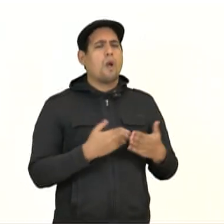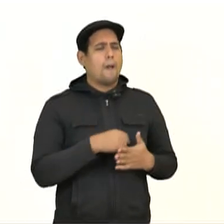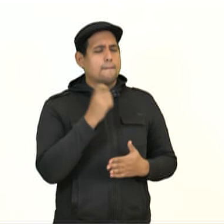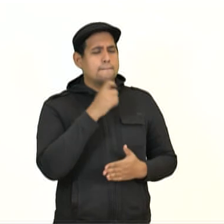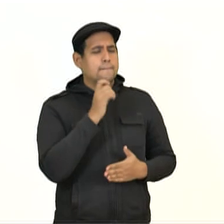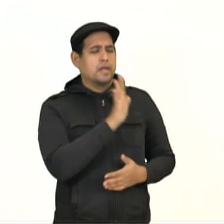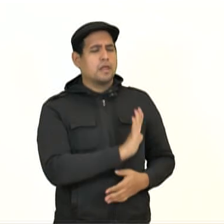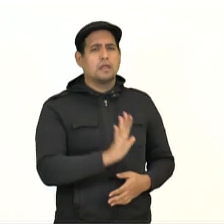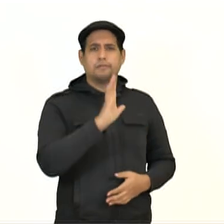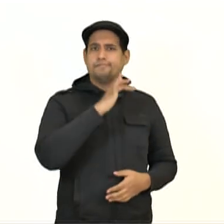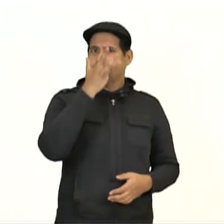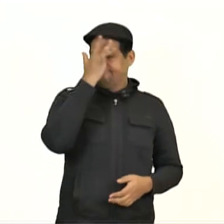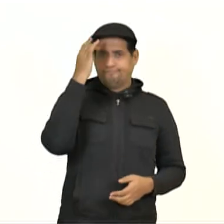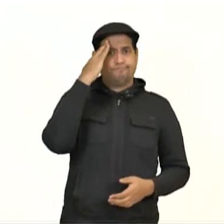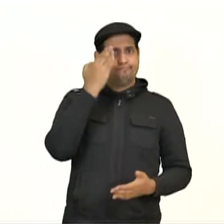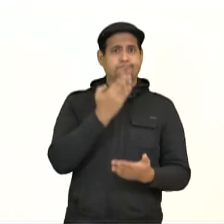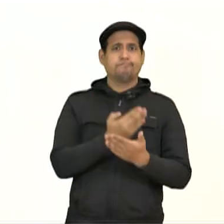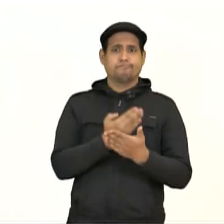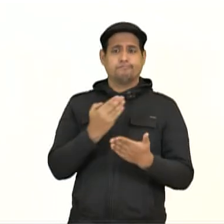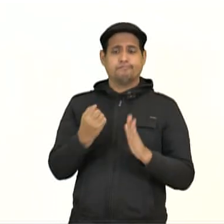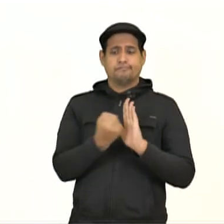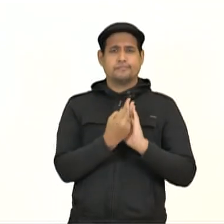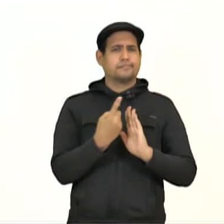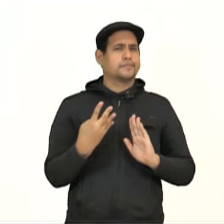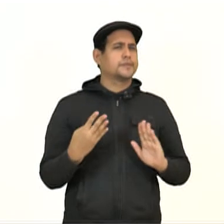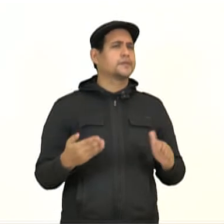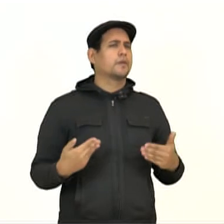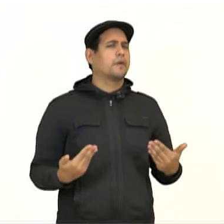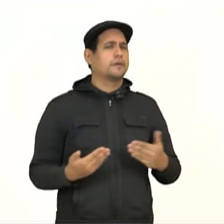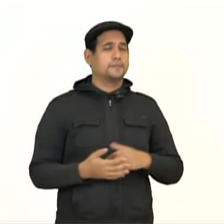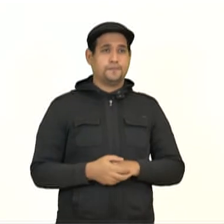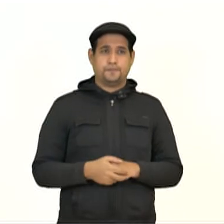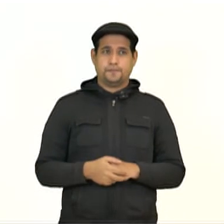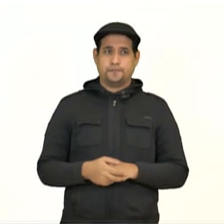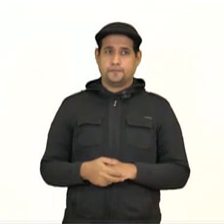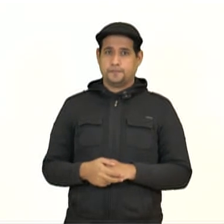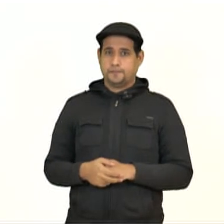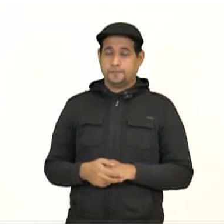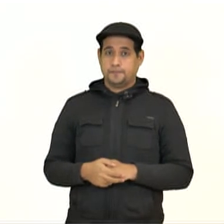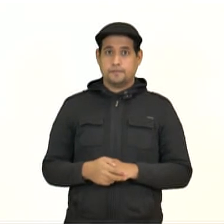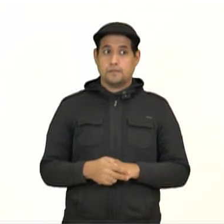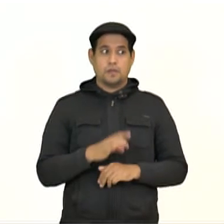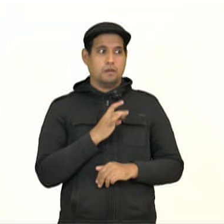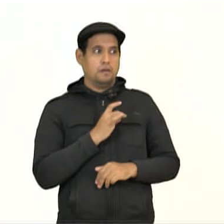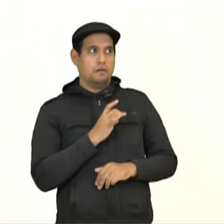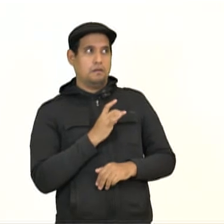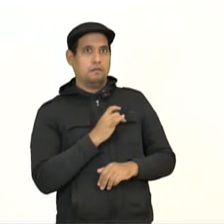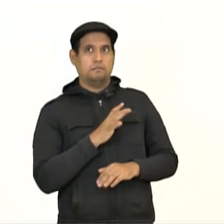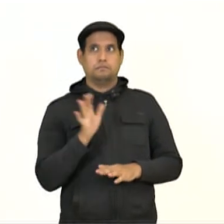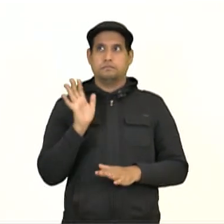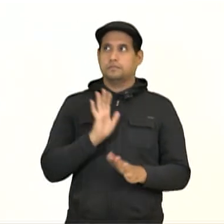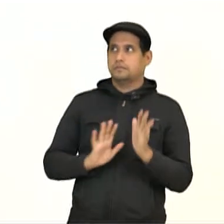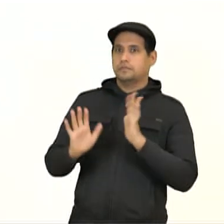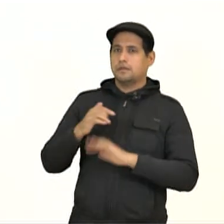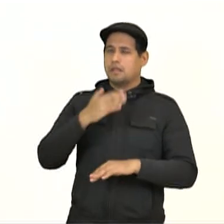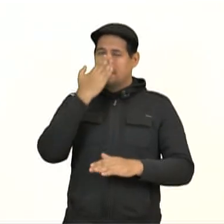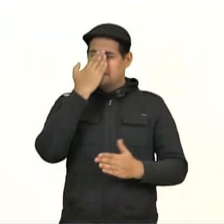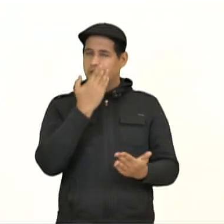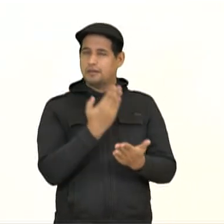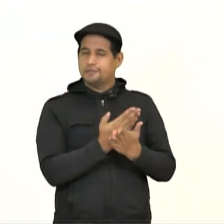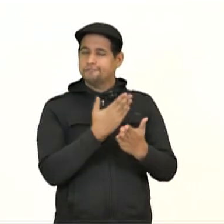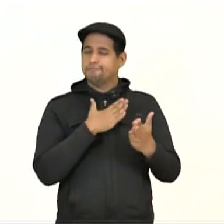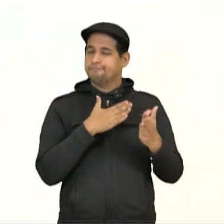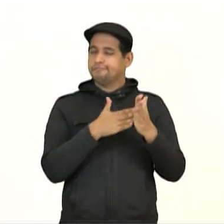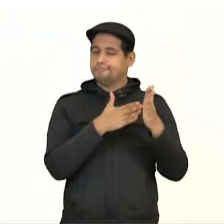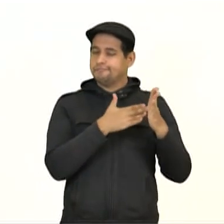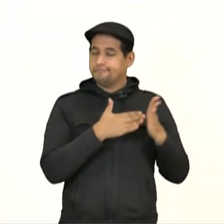mitos norteavam o imaginário do século XIV. As superstições, crenças